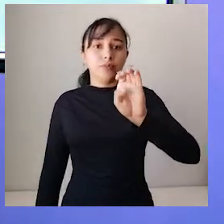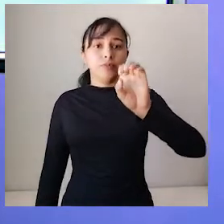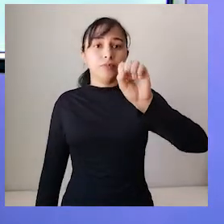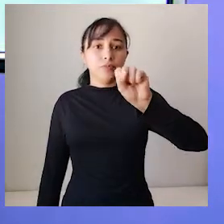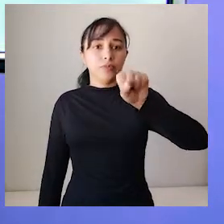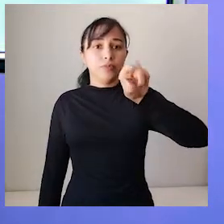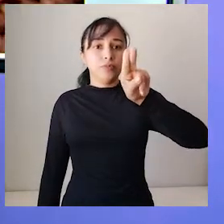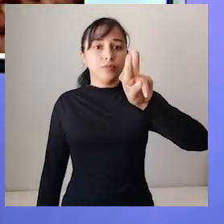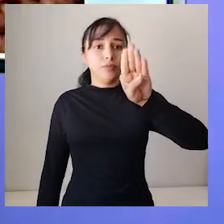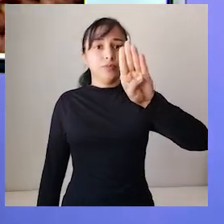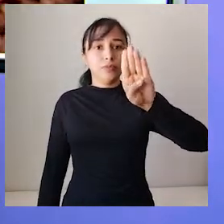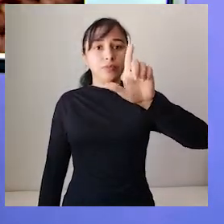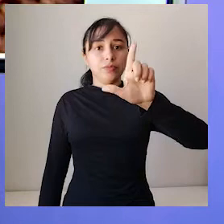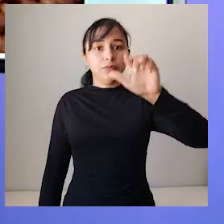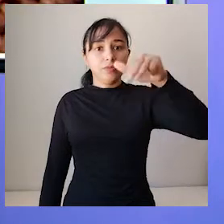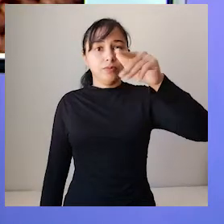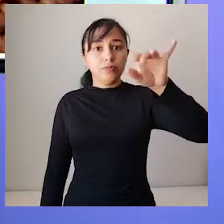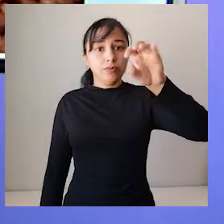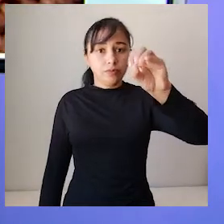ressublimação.